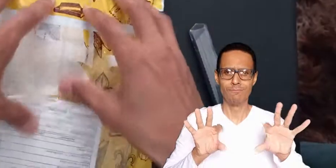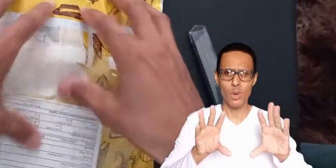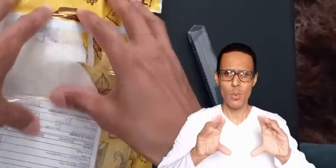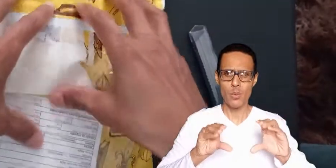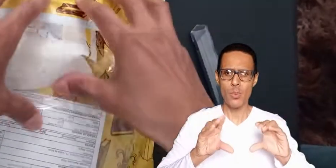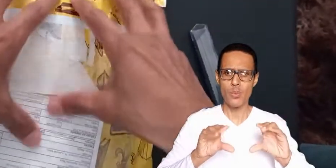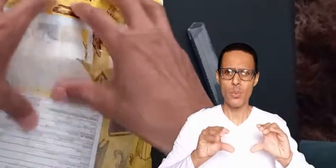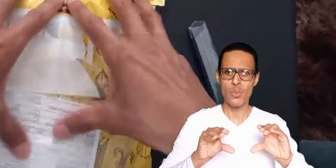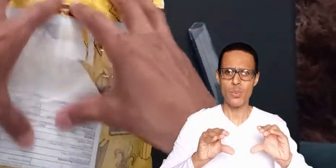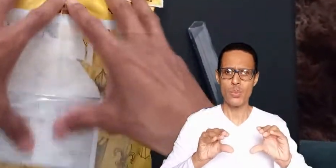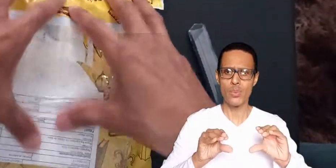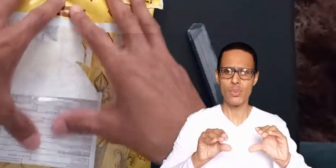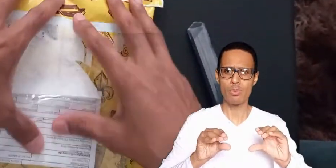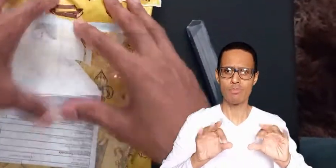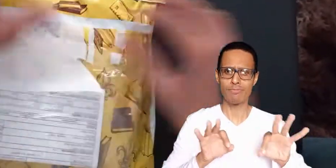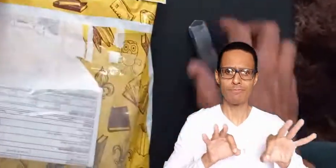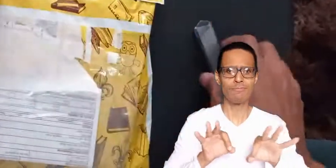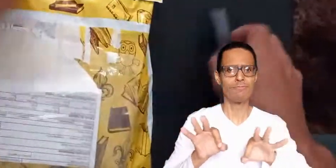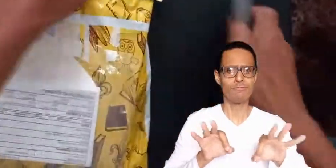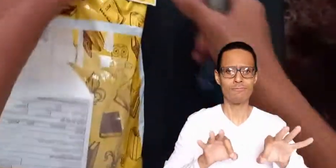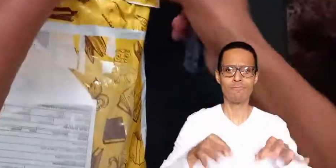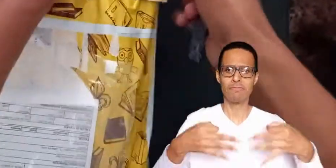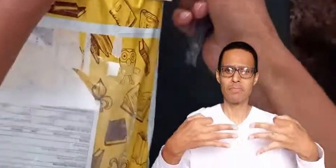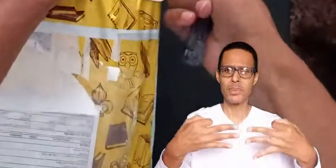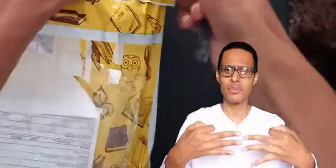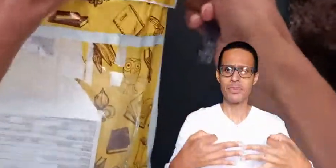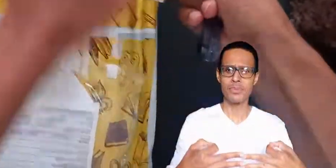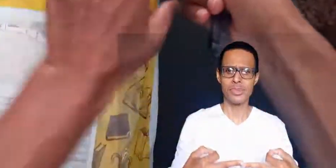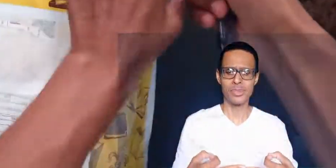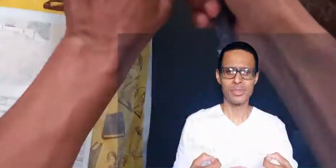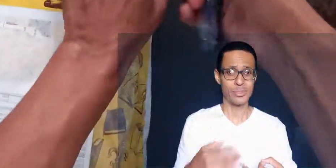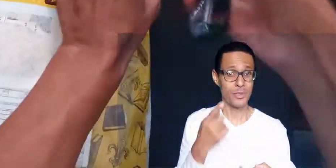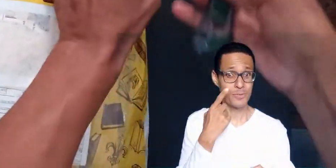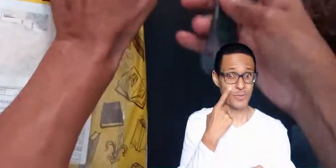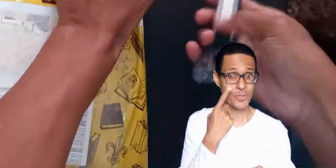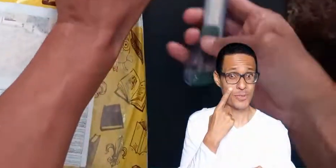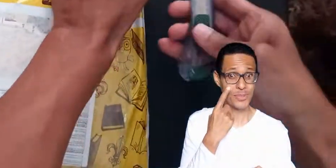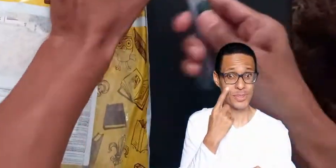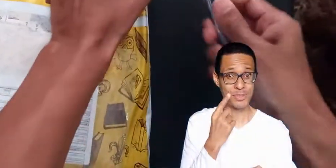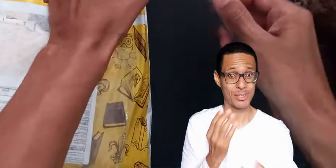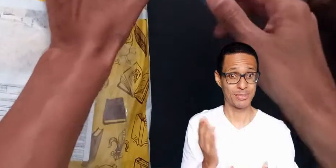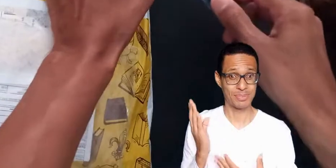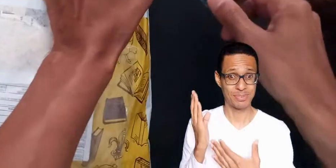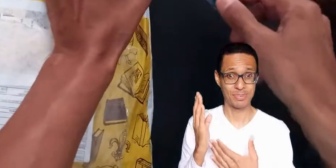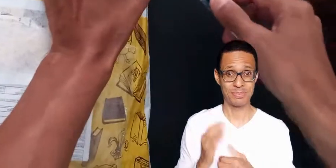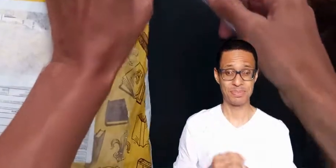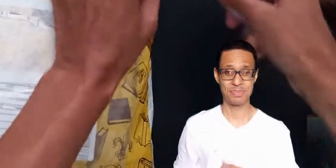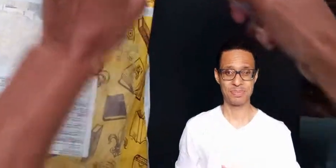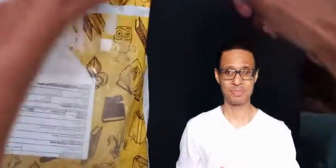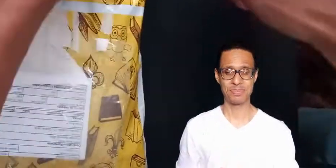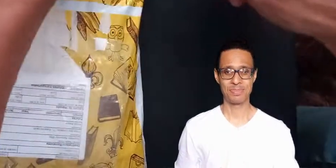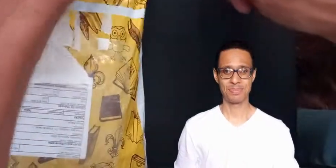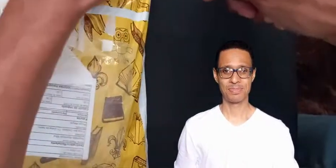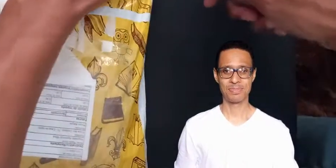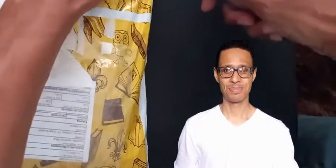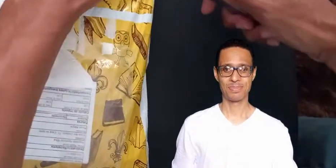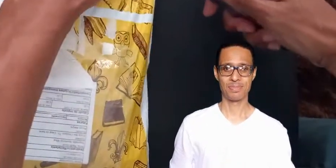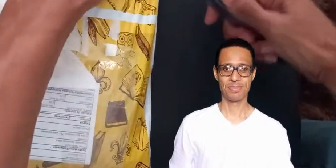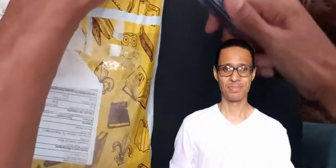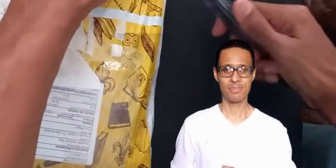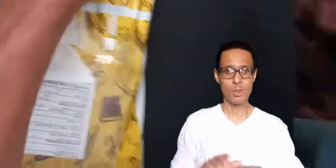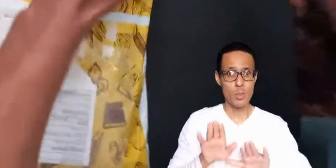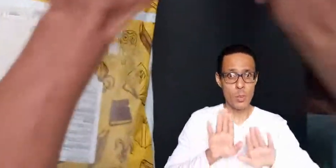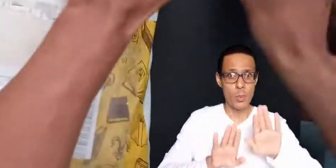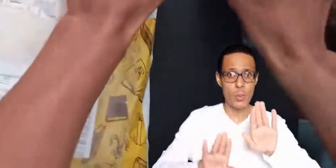fofinho, vamos lá, vamos abrir. Vamos ver aqui como que tá, com muito cuidado, pra não estragar nada.